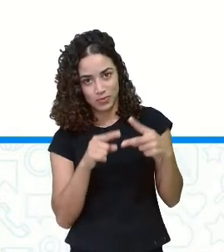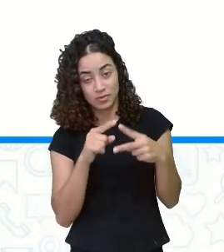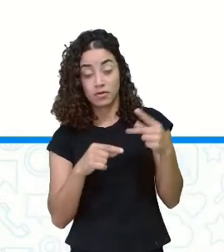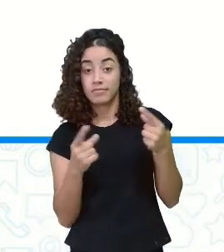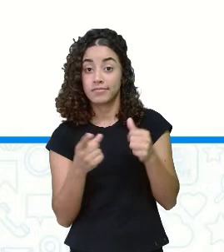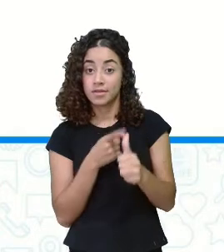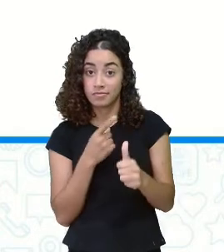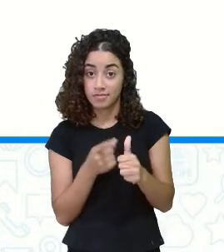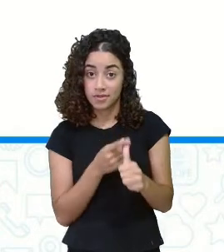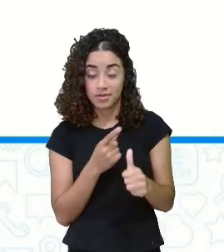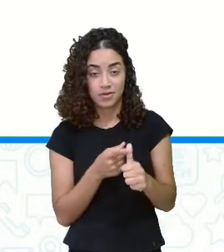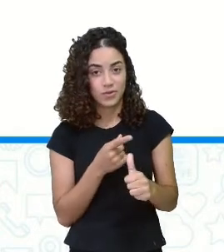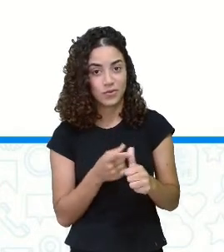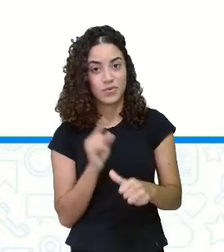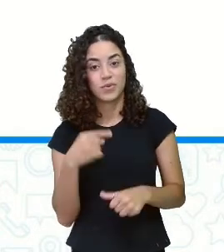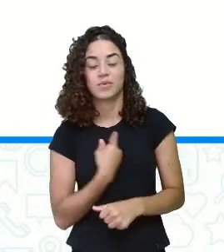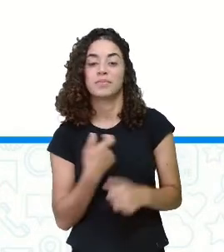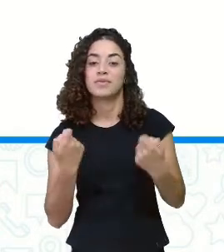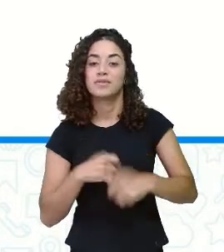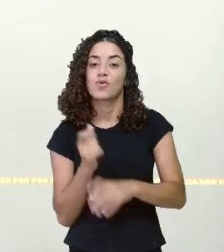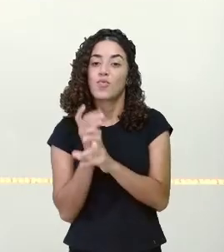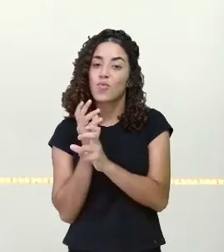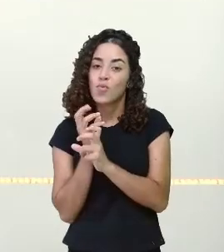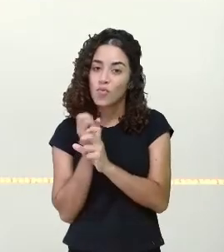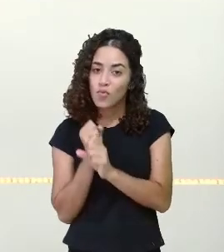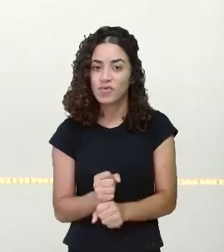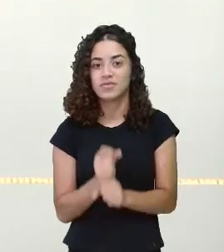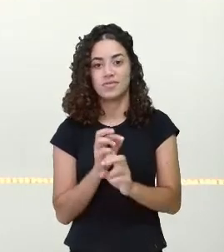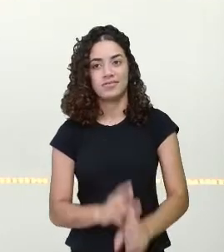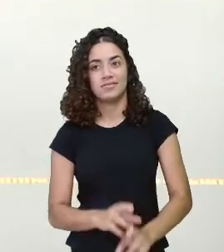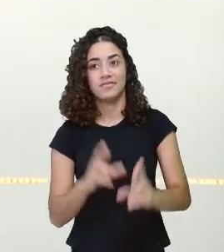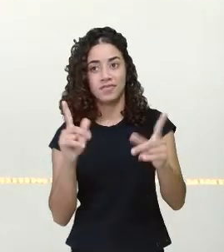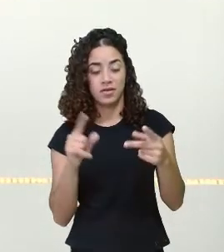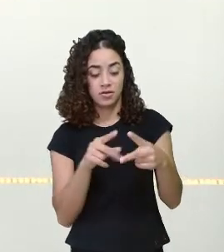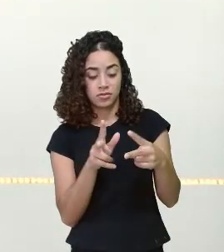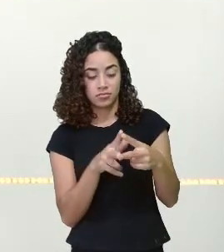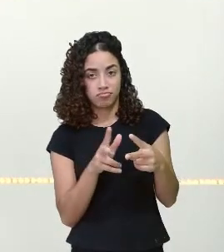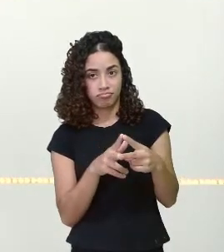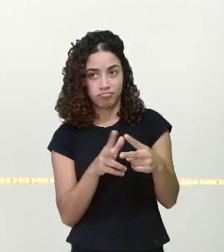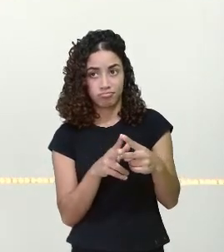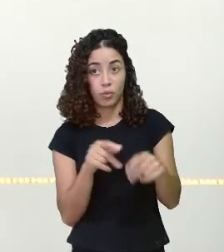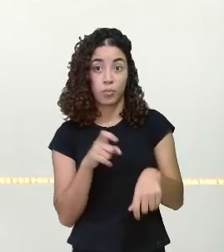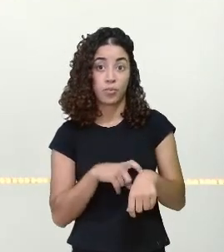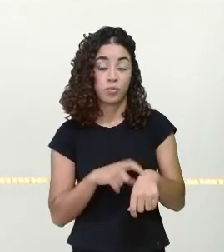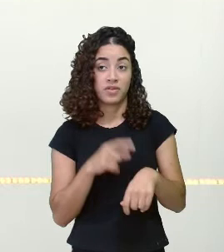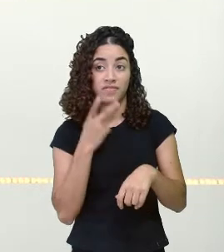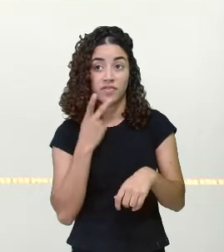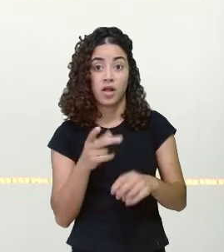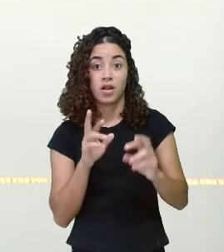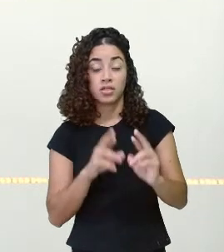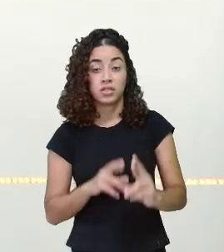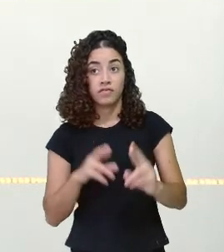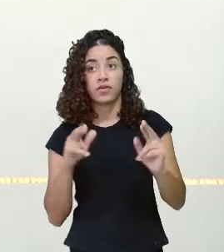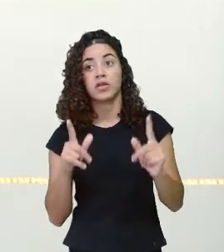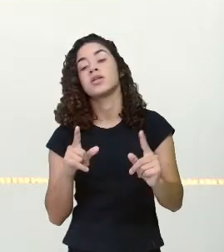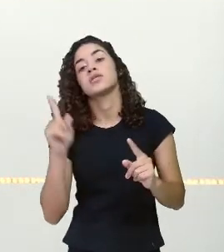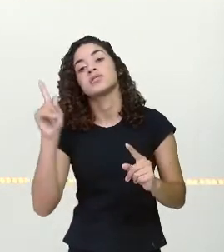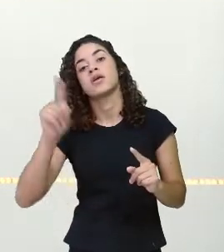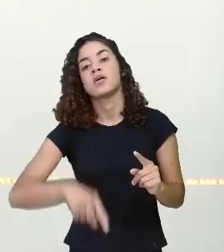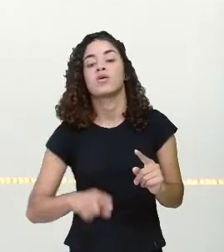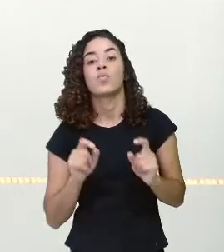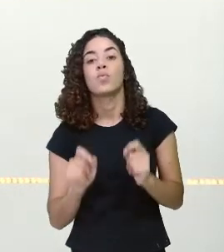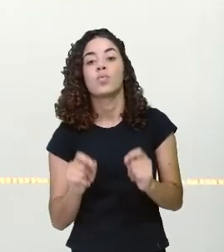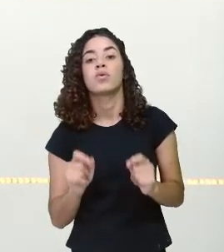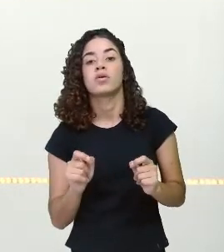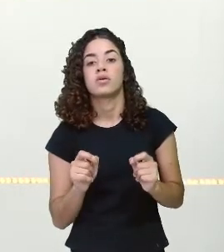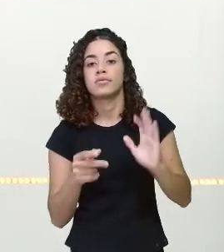primeiro, a gente tem que calcular a diferença entre Caio e André. Quando a gente calcula uma diferença, a gente faz uma subtração. Então, eu